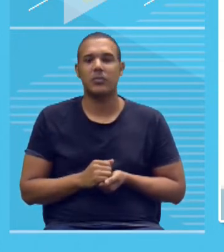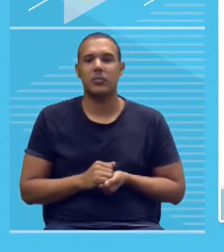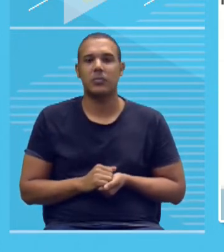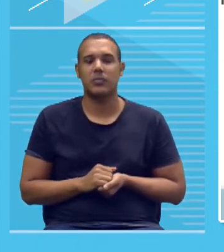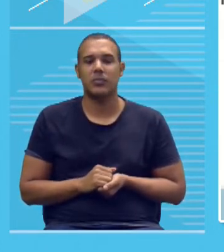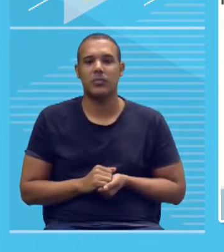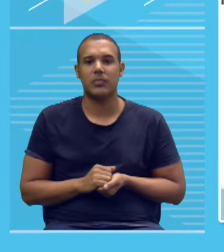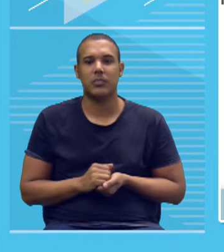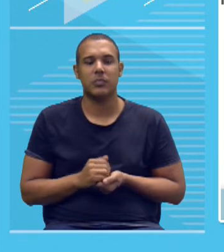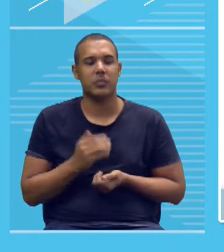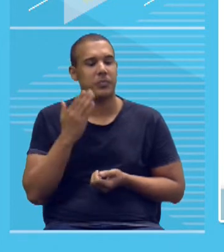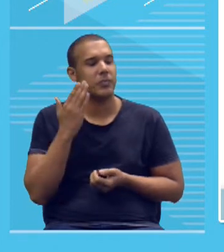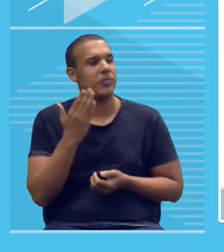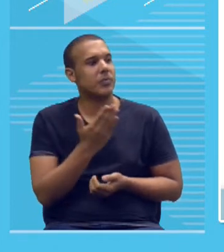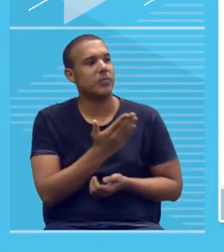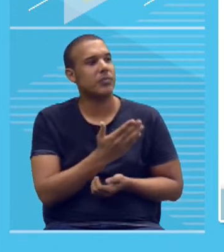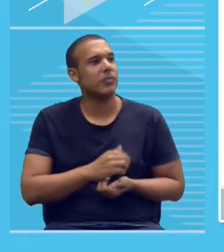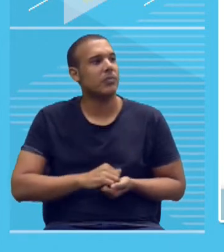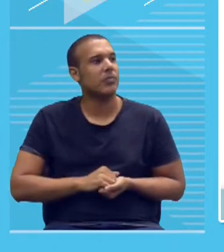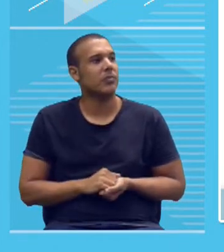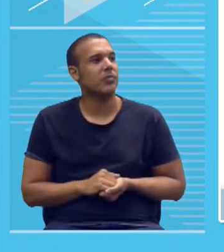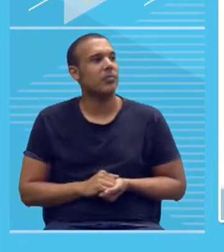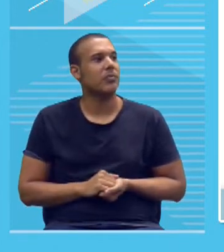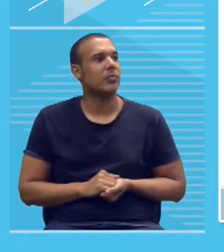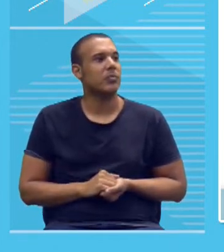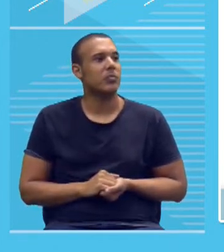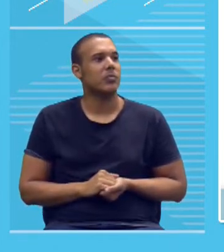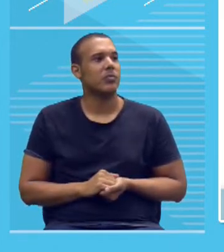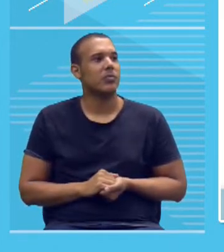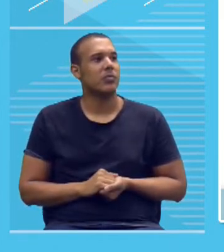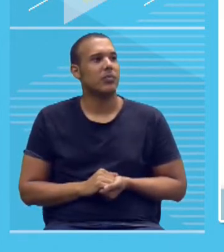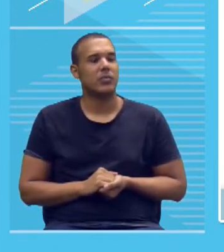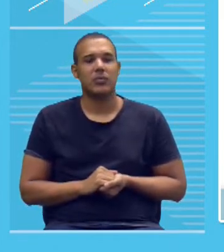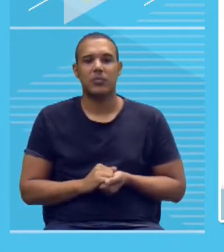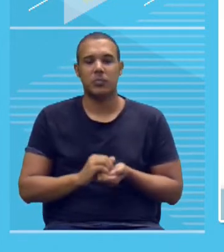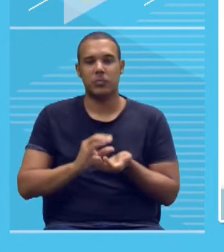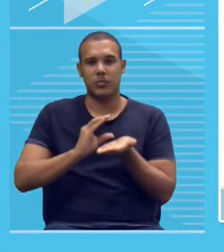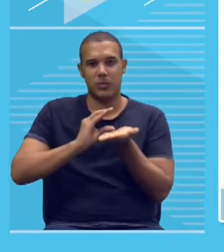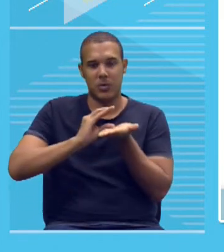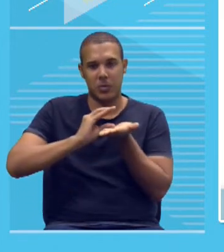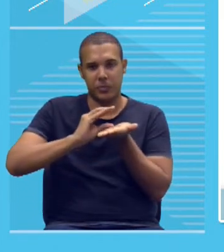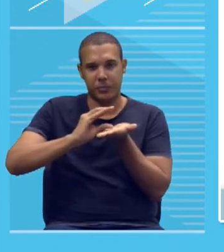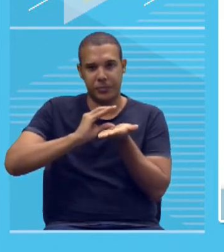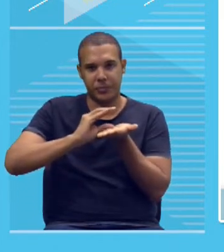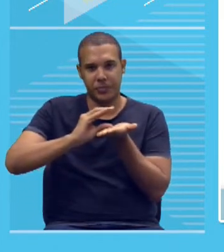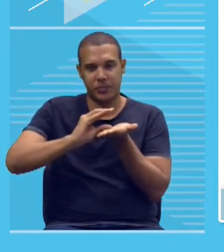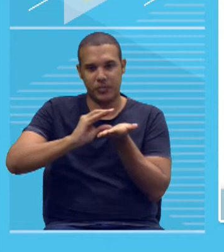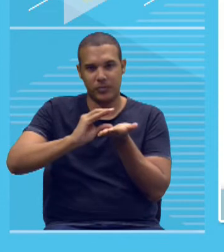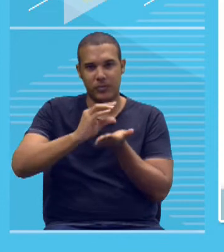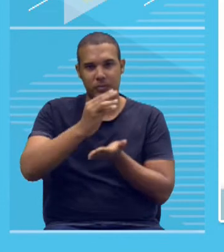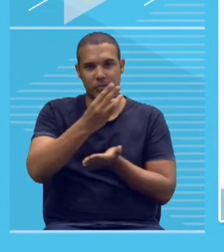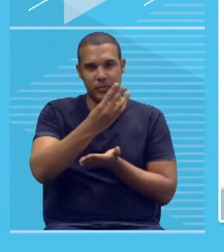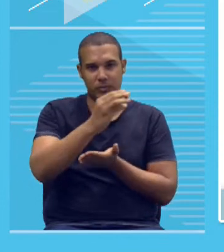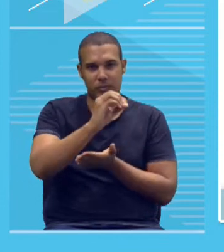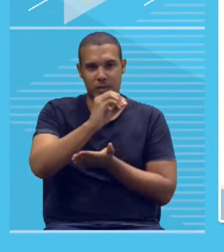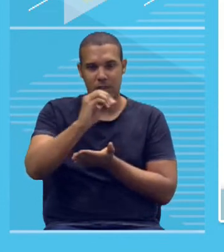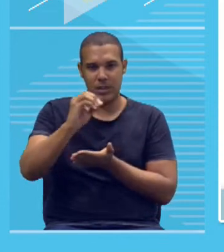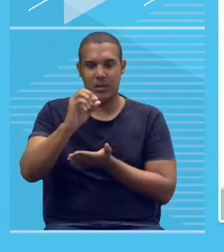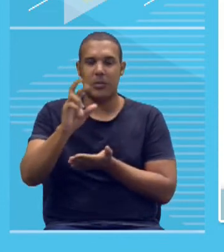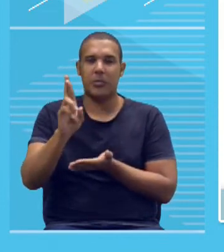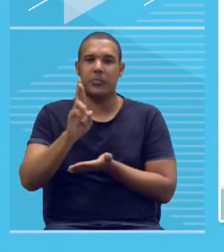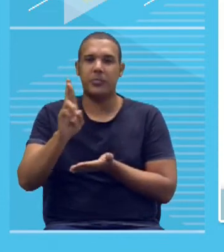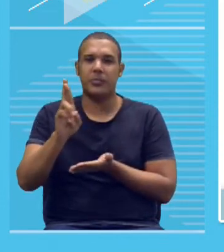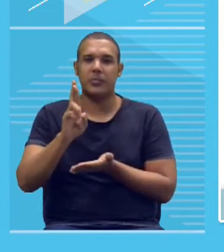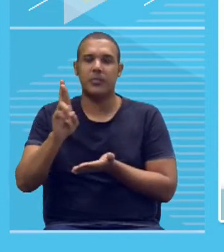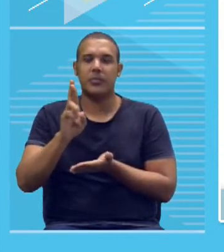lei comigo aí ó ele disse para mim o seguinte um investimento de 300 reais